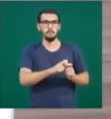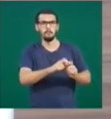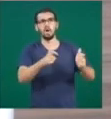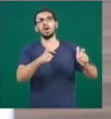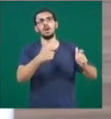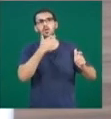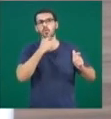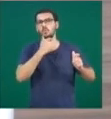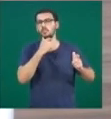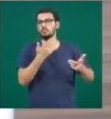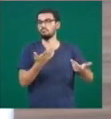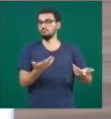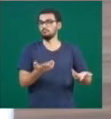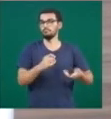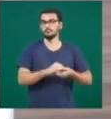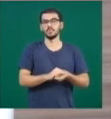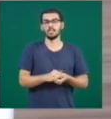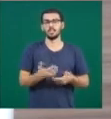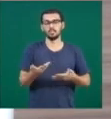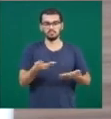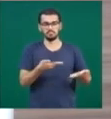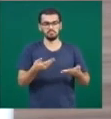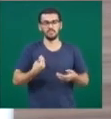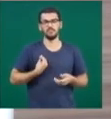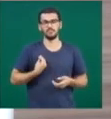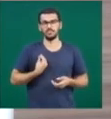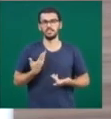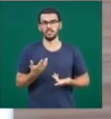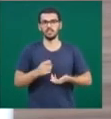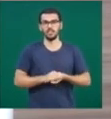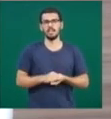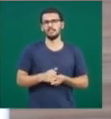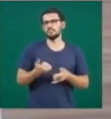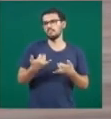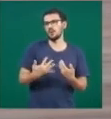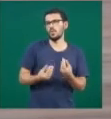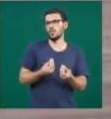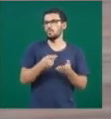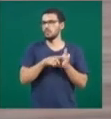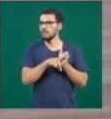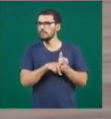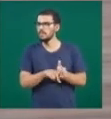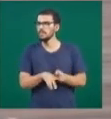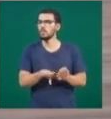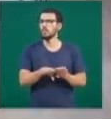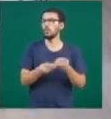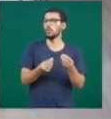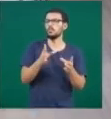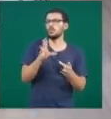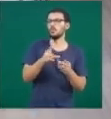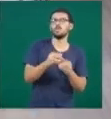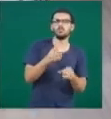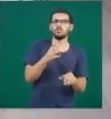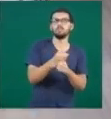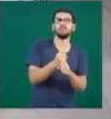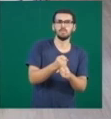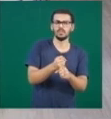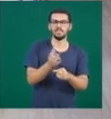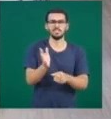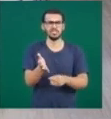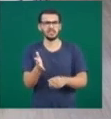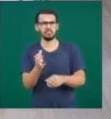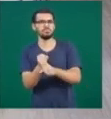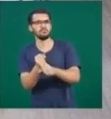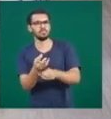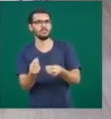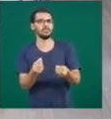ocupadas por homens. E ela está aqui comigo no estúdio para contar mais para nós o que é este estudo, quais os resultados, se há resultados,